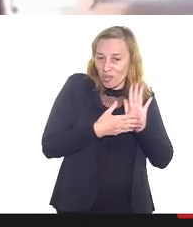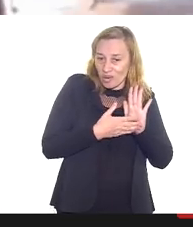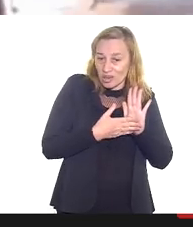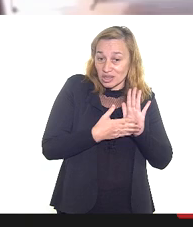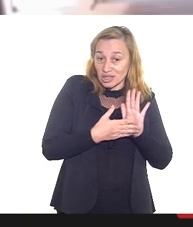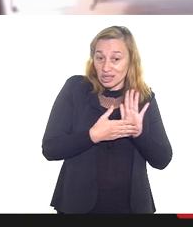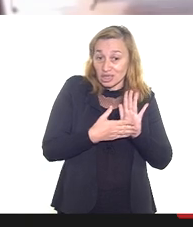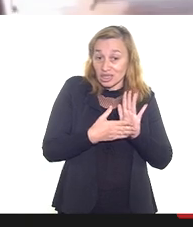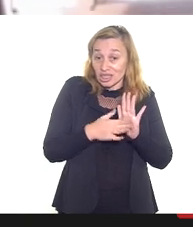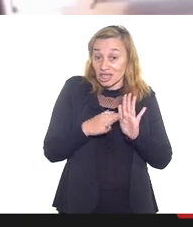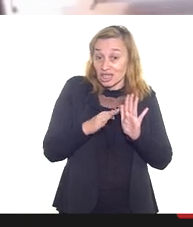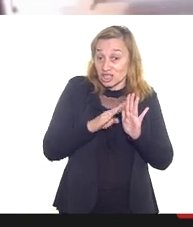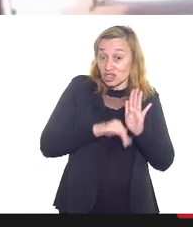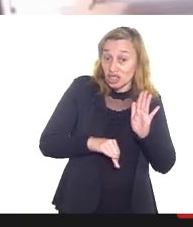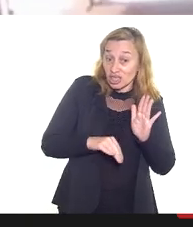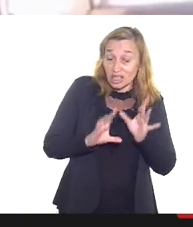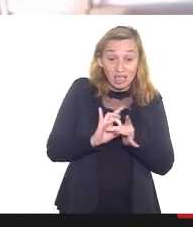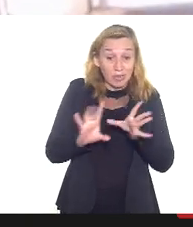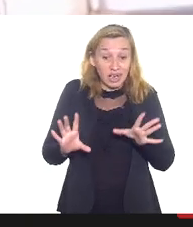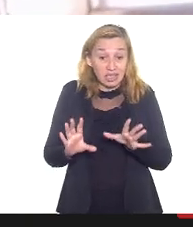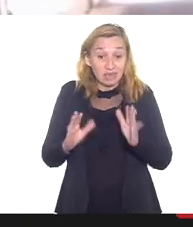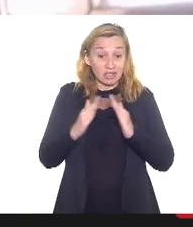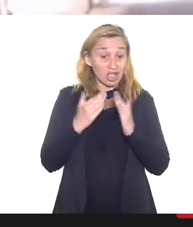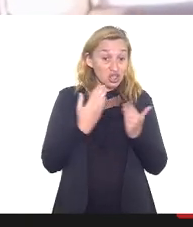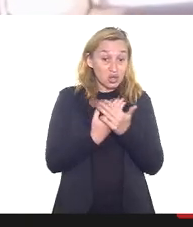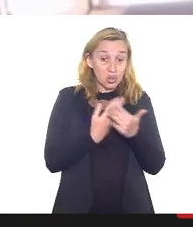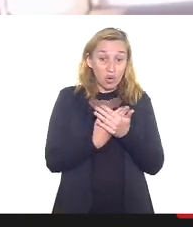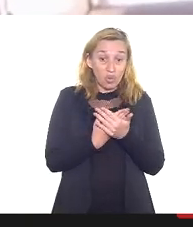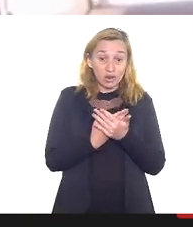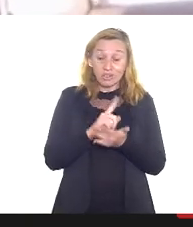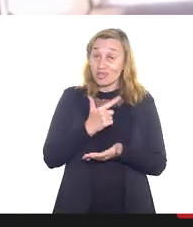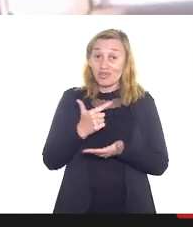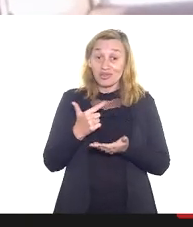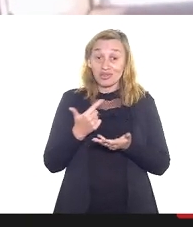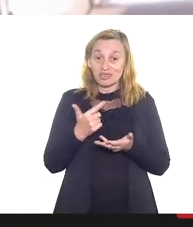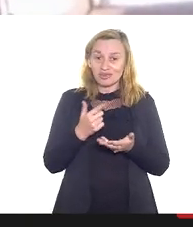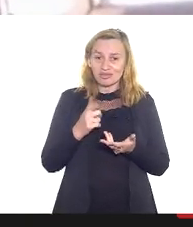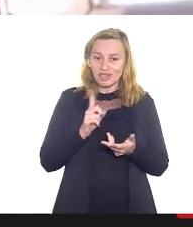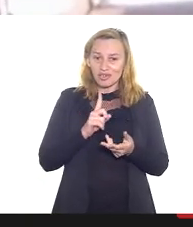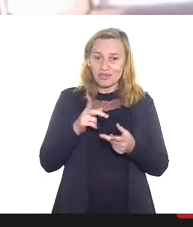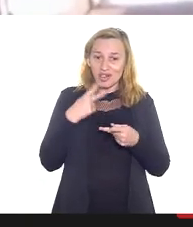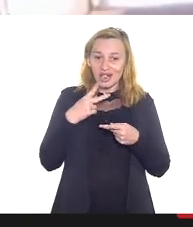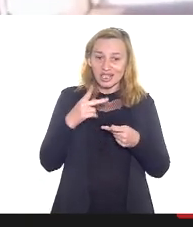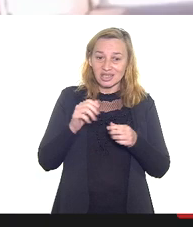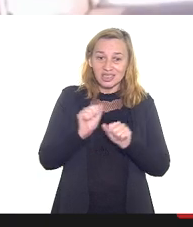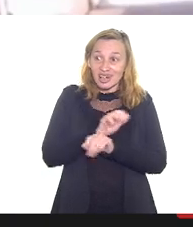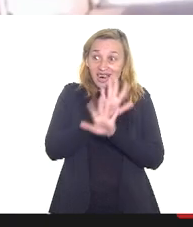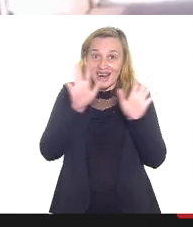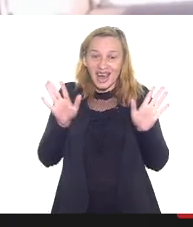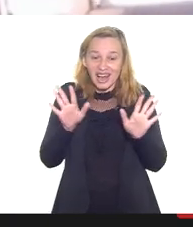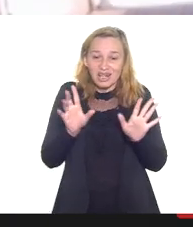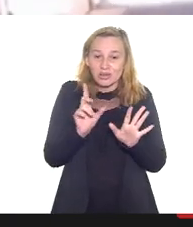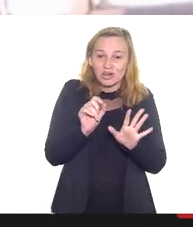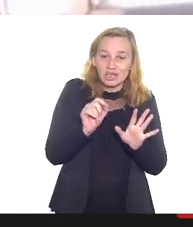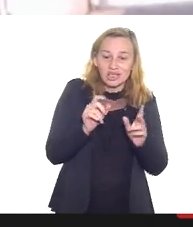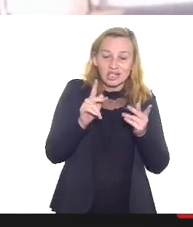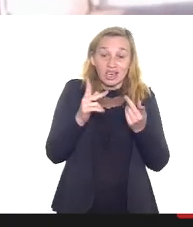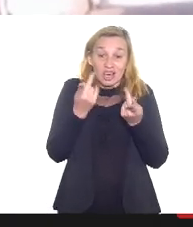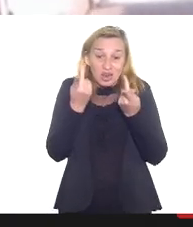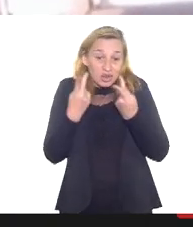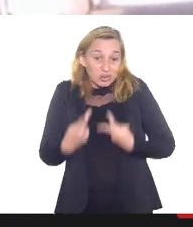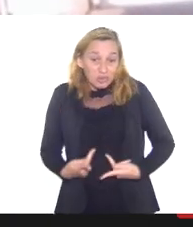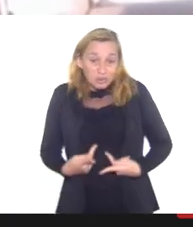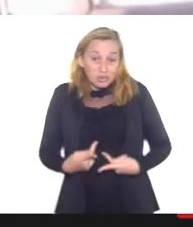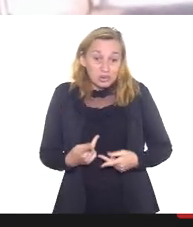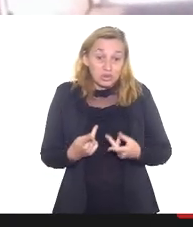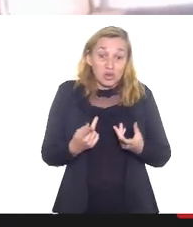autonomia das escolas sem que fique claro quais são os aportes, quais são os recursos humanos, financeiros, a infraestrutura que vai